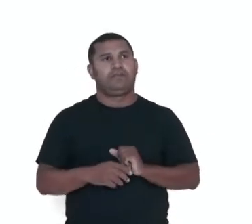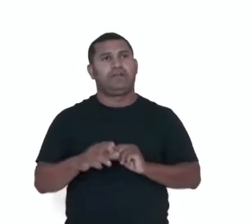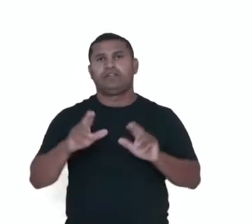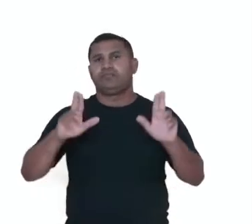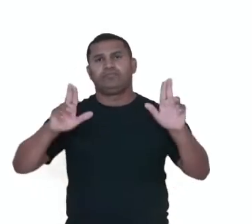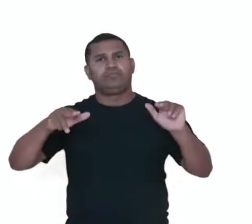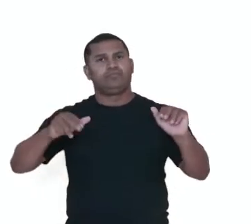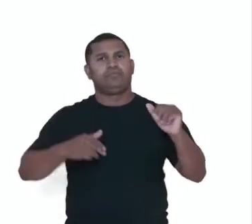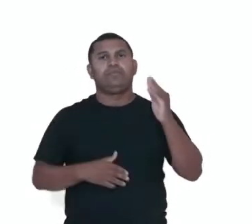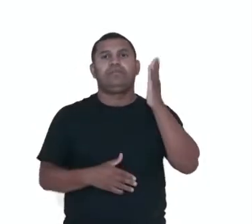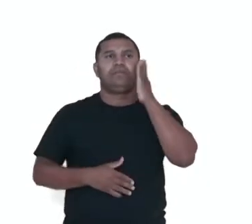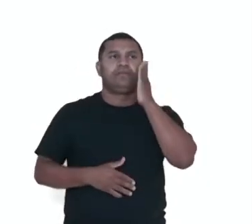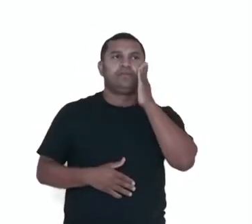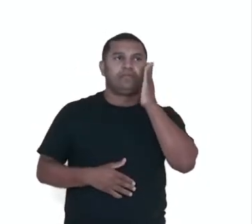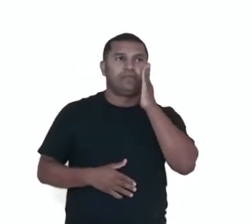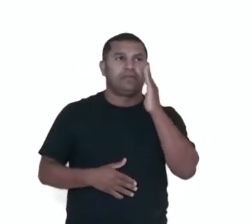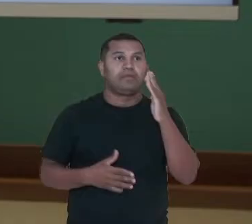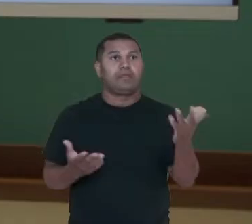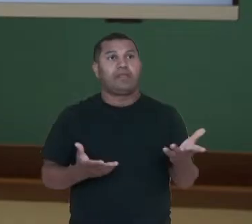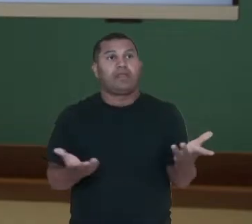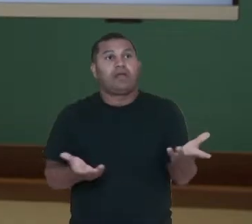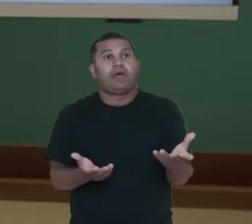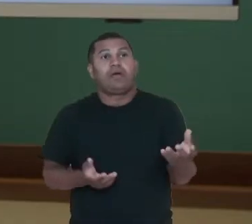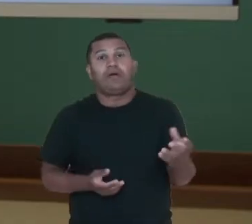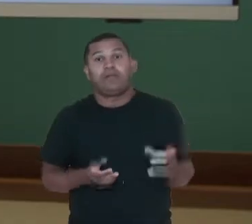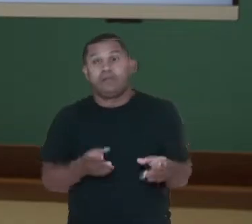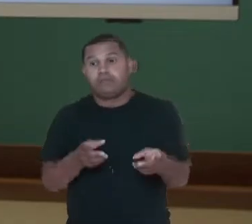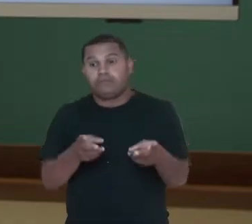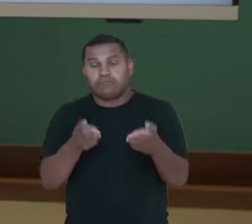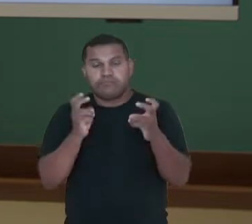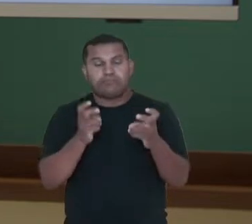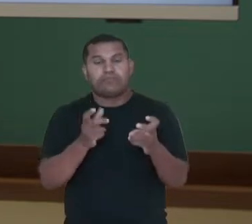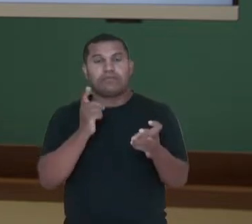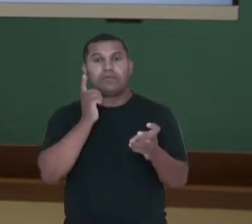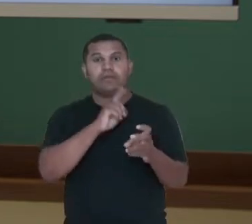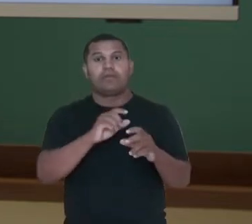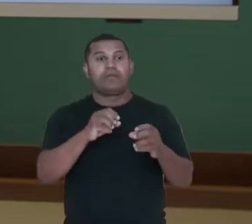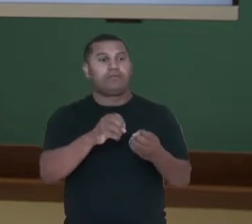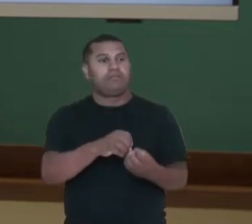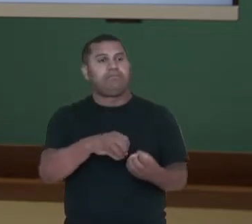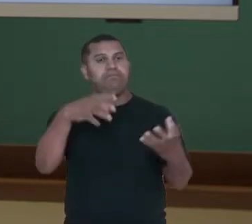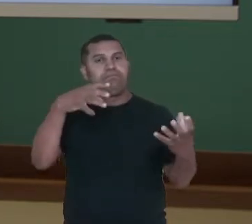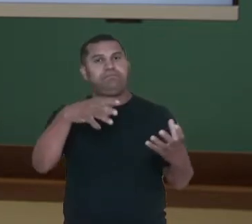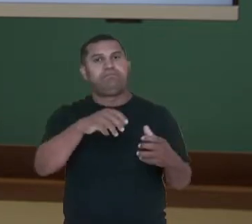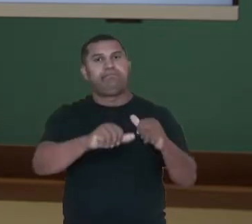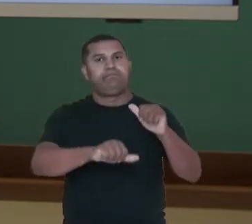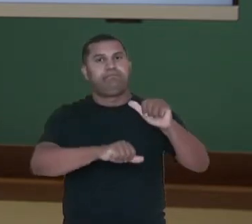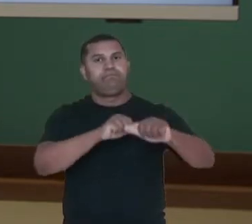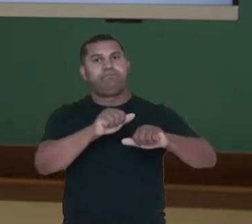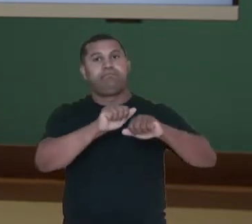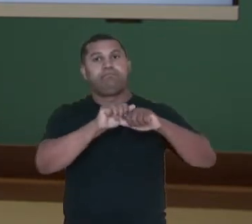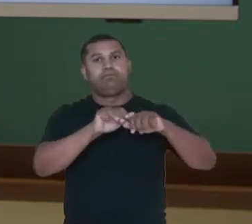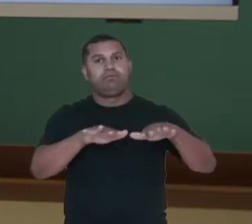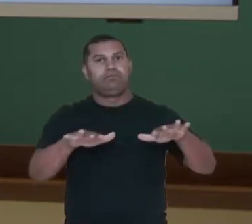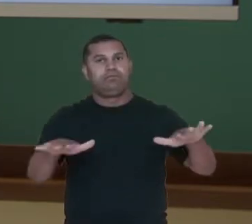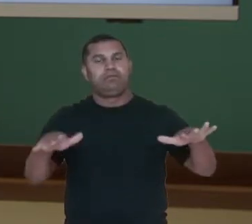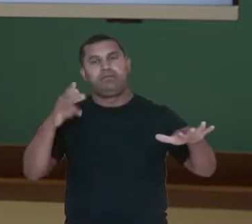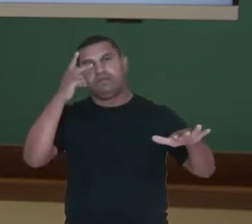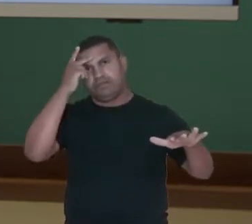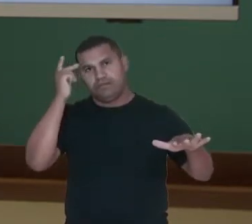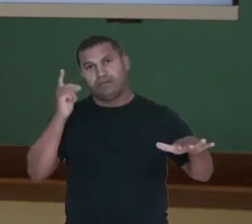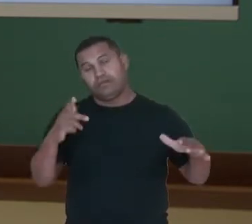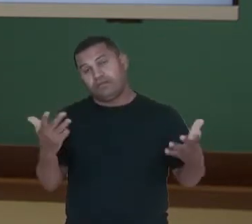tinha ouvido falar e, de repente, ela é identificada, né, no meio da população. Impacta o ser humano